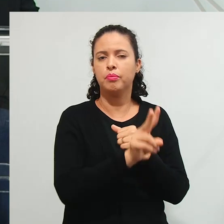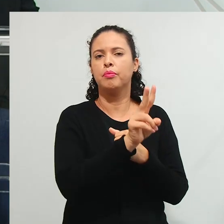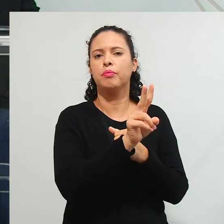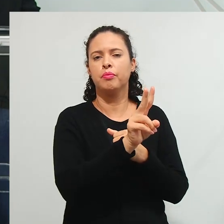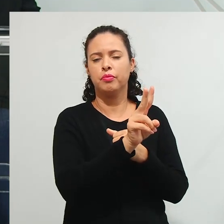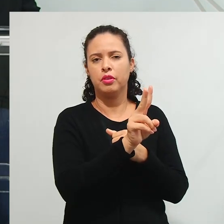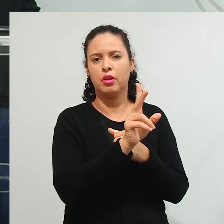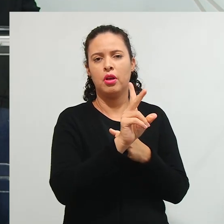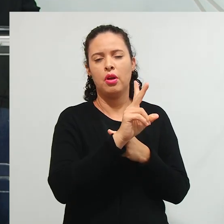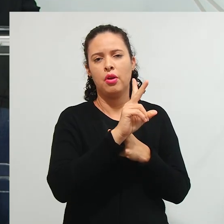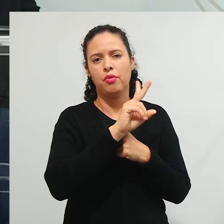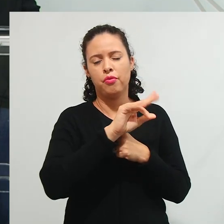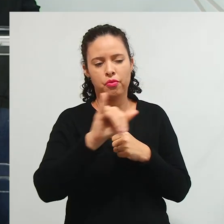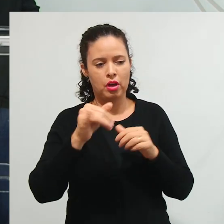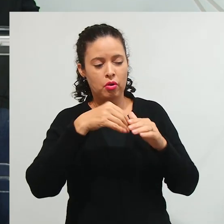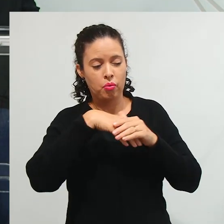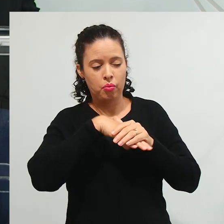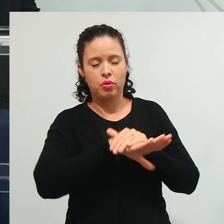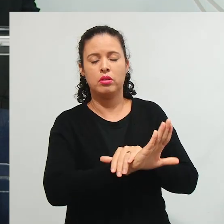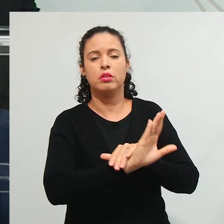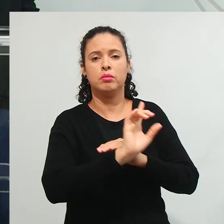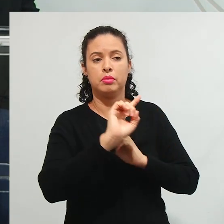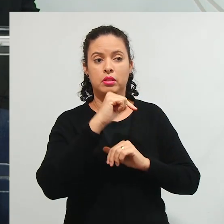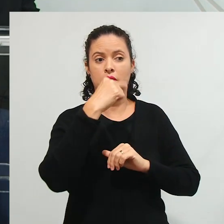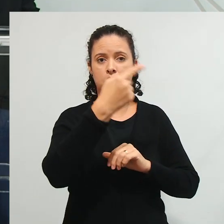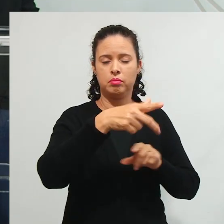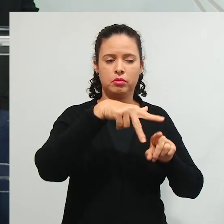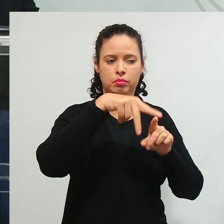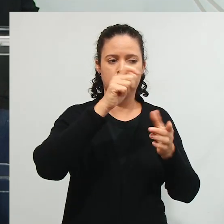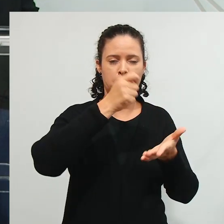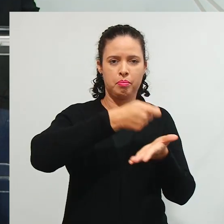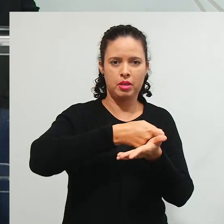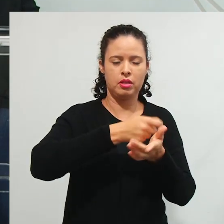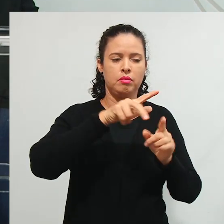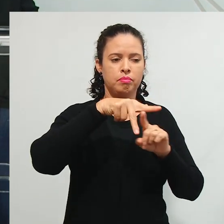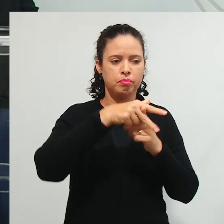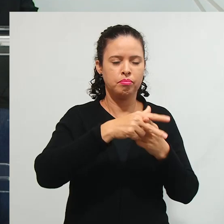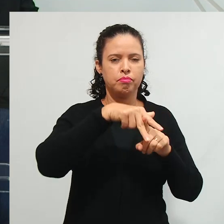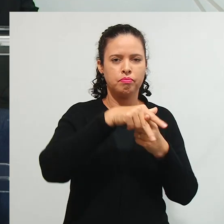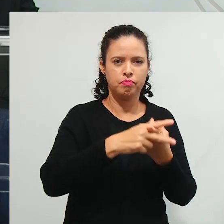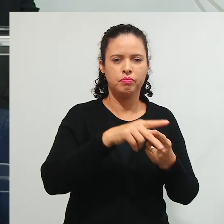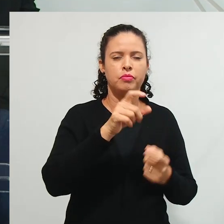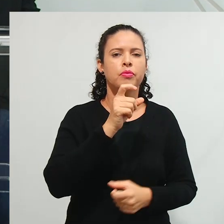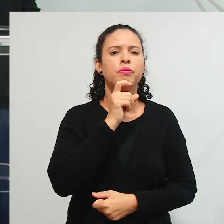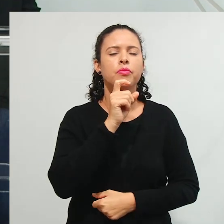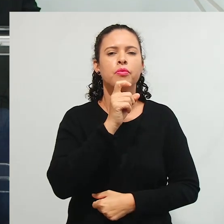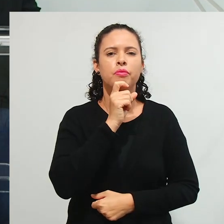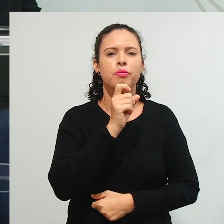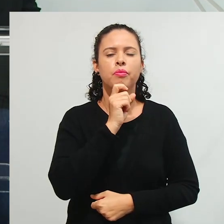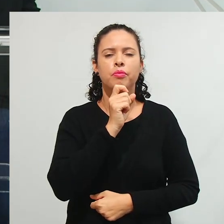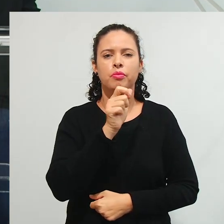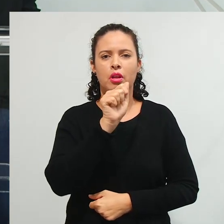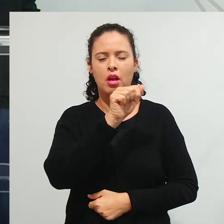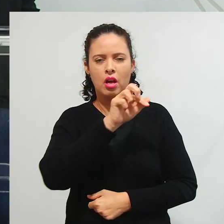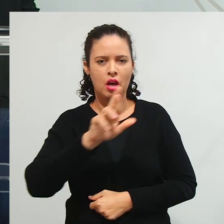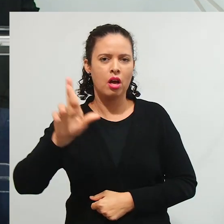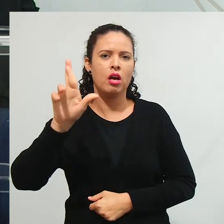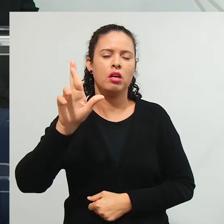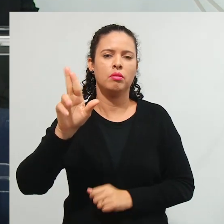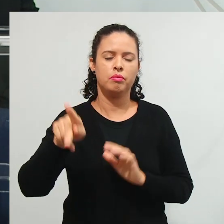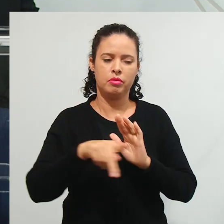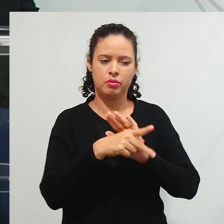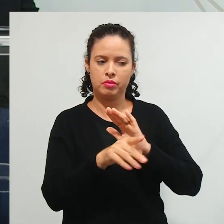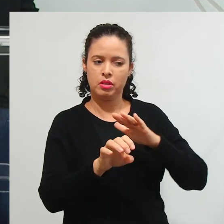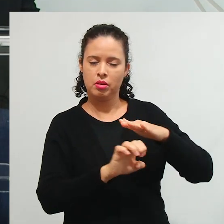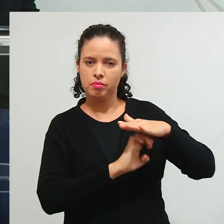valor e vai reservar para pagar manutenção de ar-condicionado daquela empresa